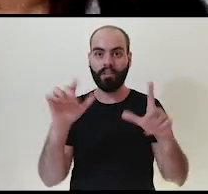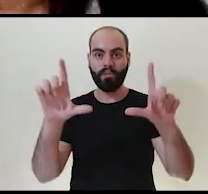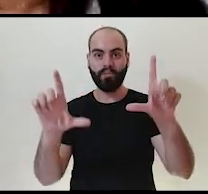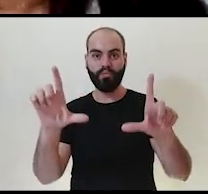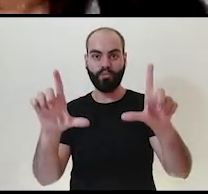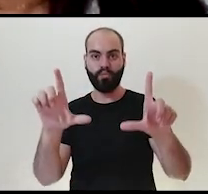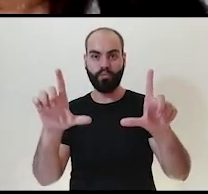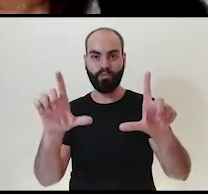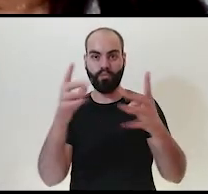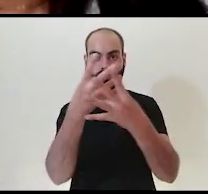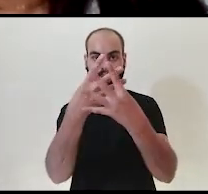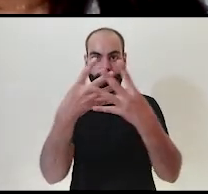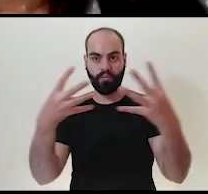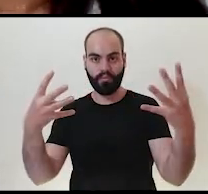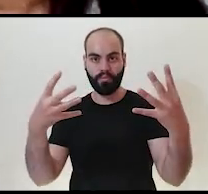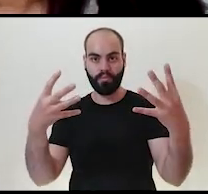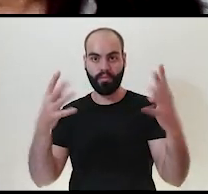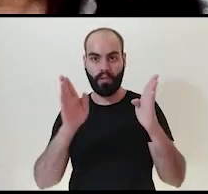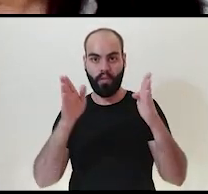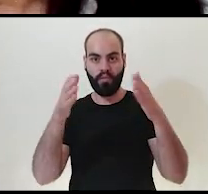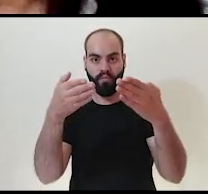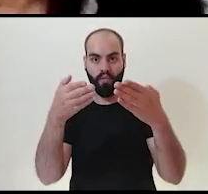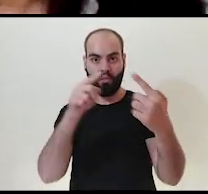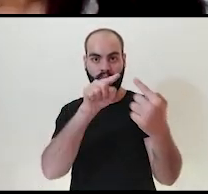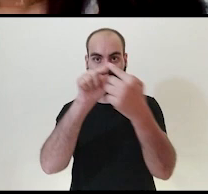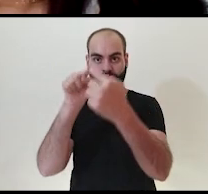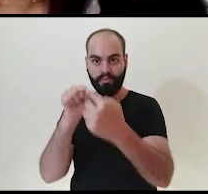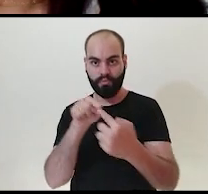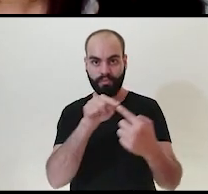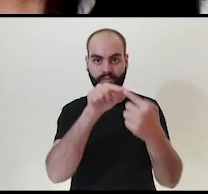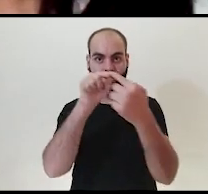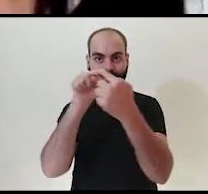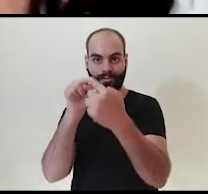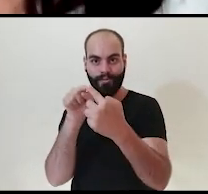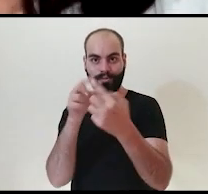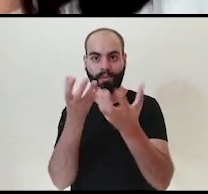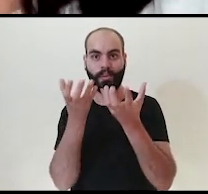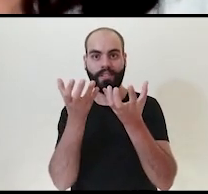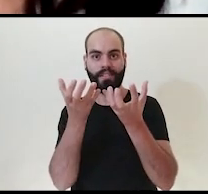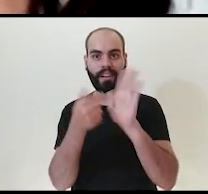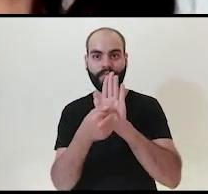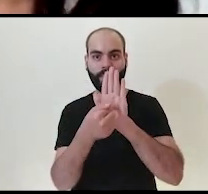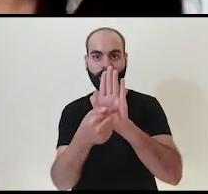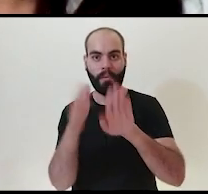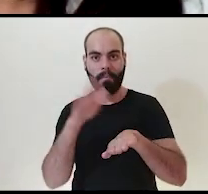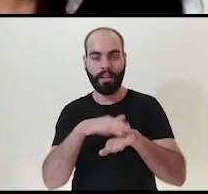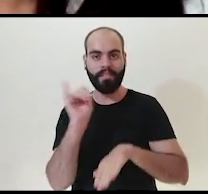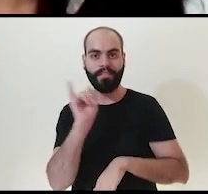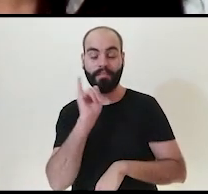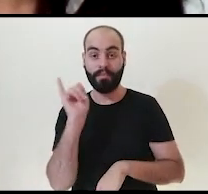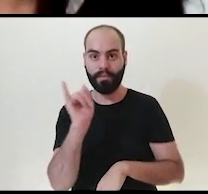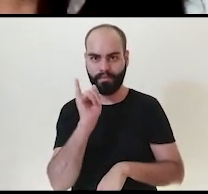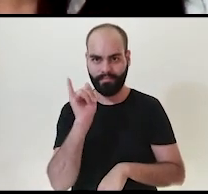que você quer destacar na interseção entre os quadrados. Isso Muito faz com que sua bacana. imagem fique